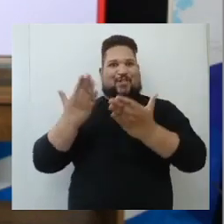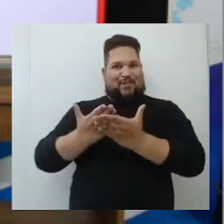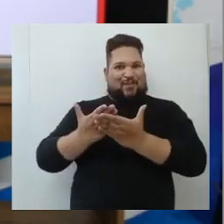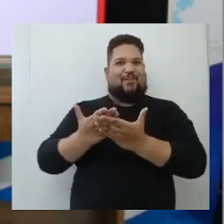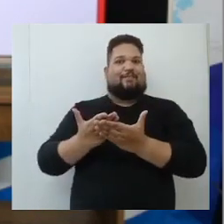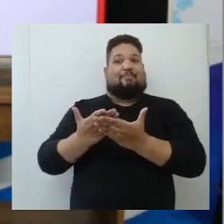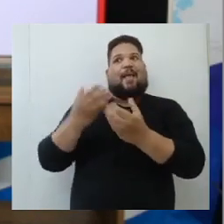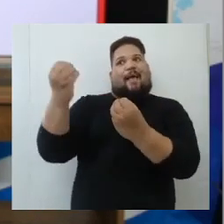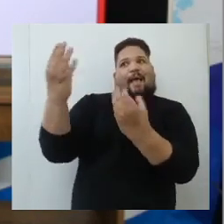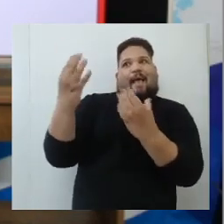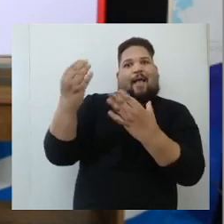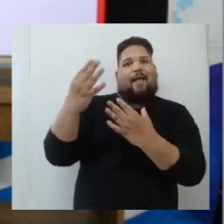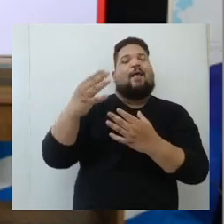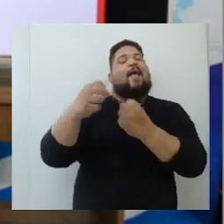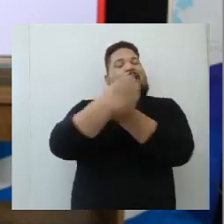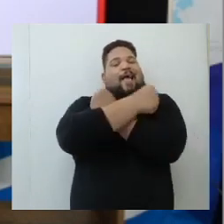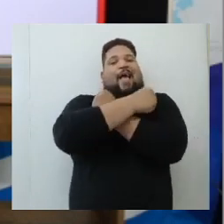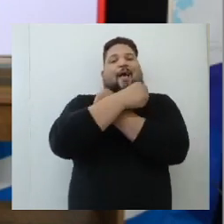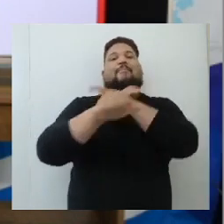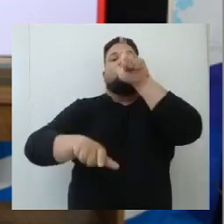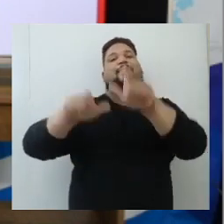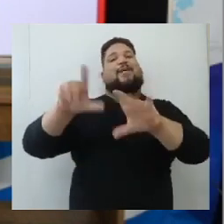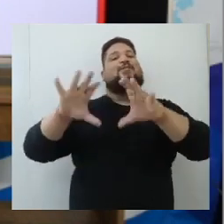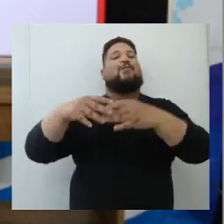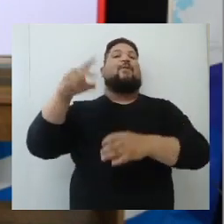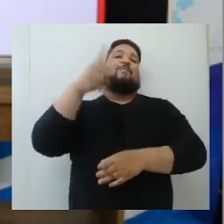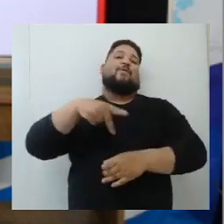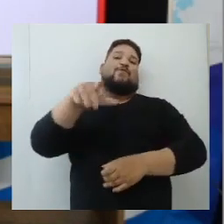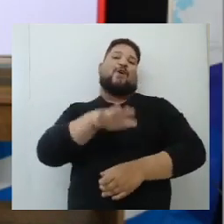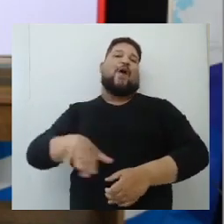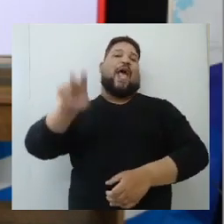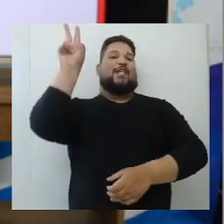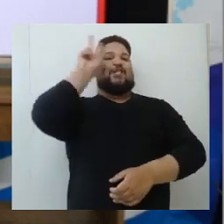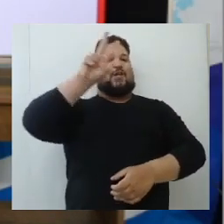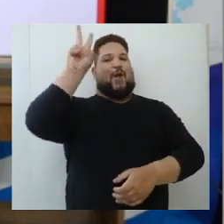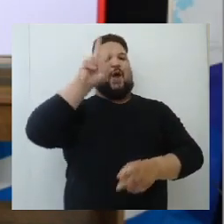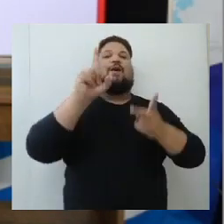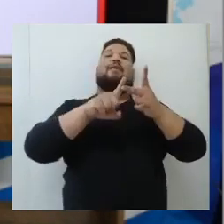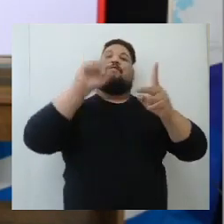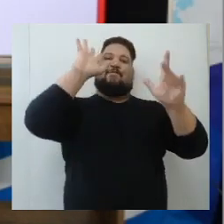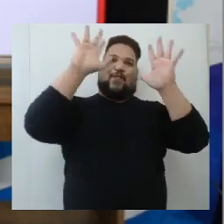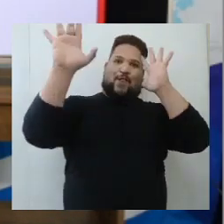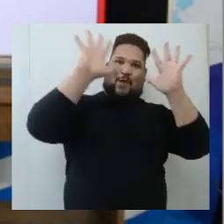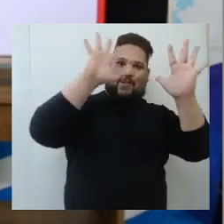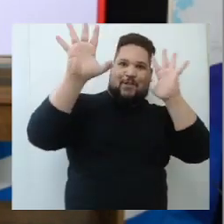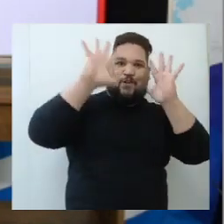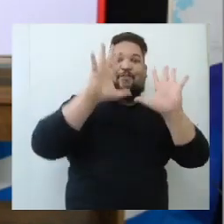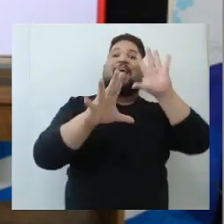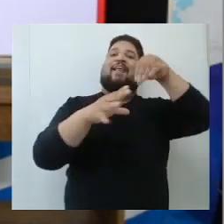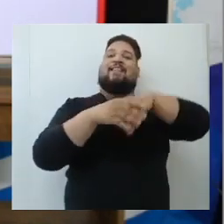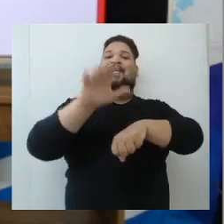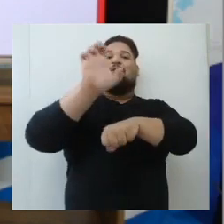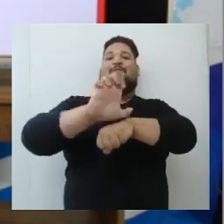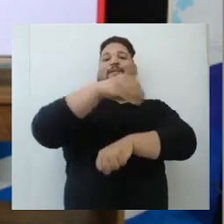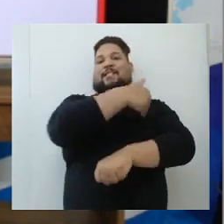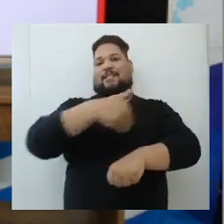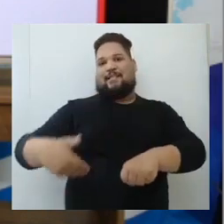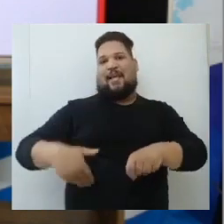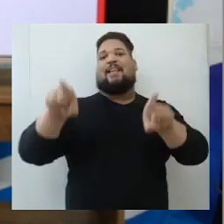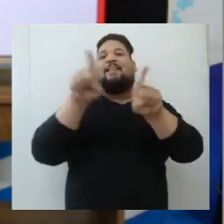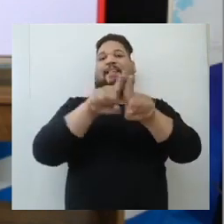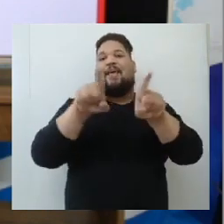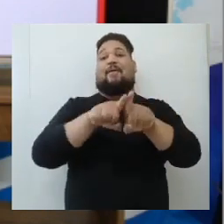você estuda. Um forte abraço a todos os professores de História, de Filosofia, da rede estadual e da